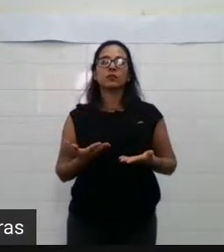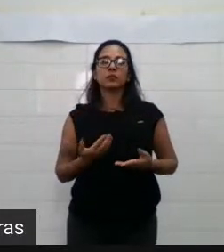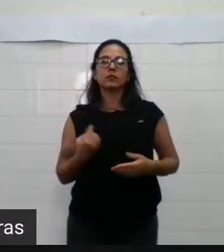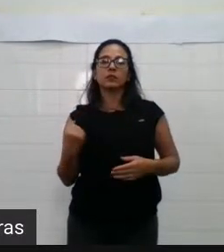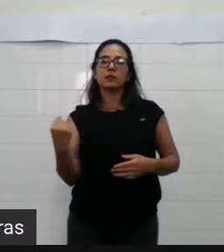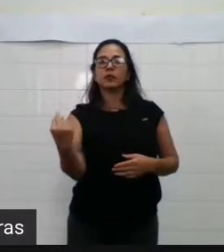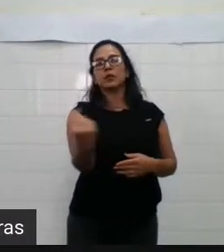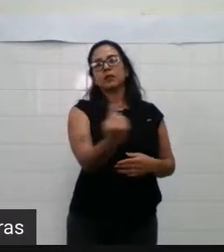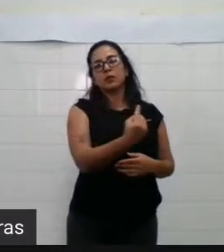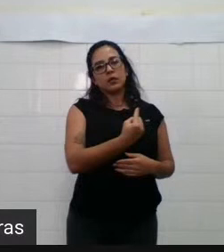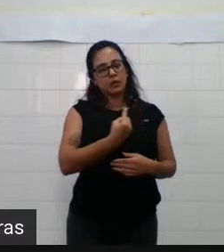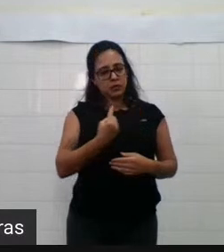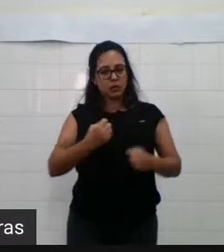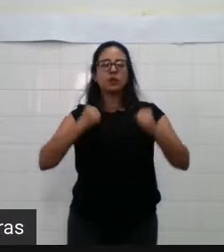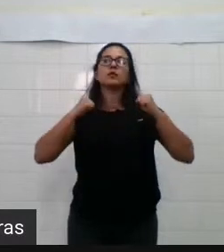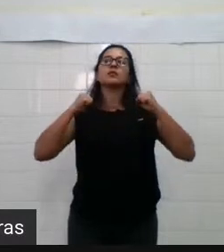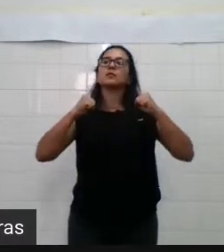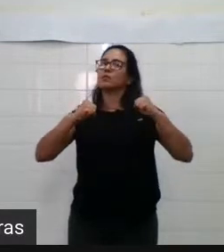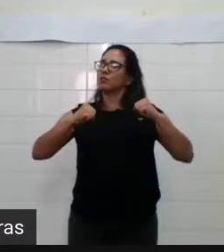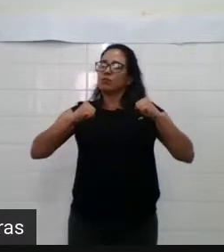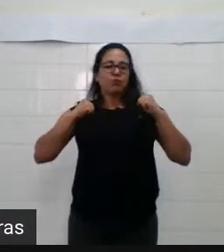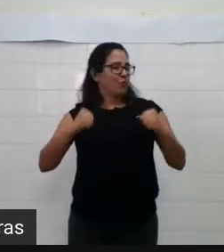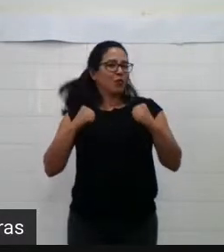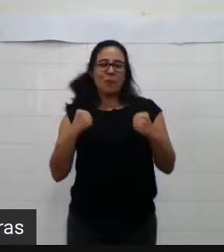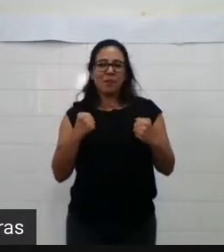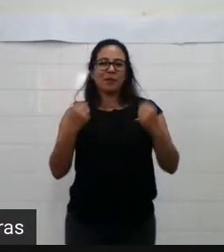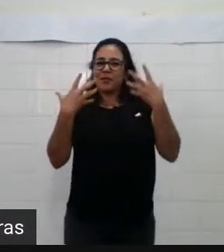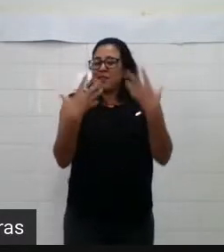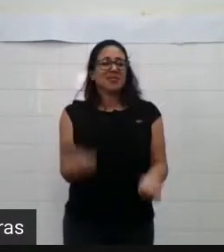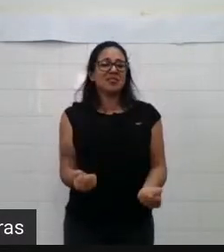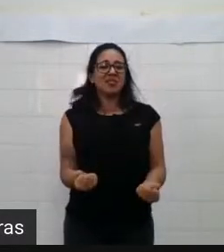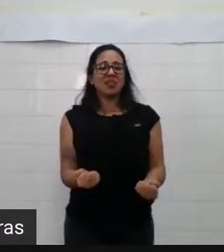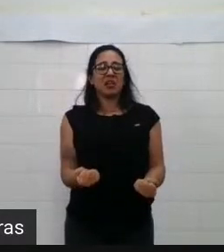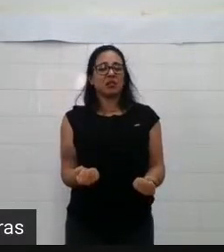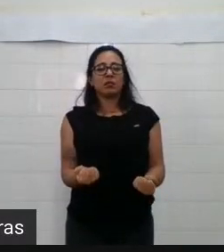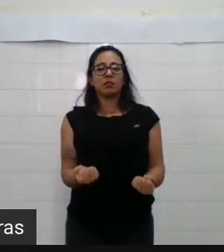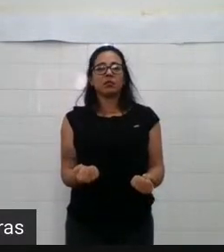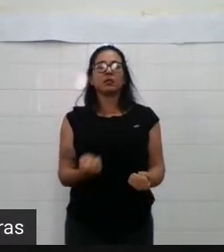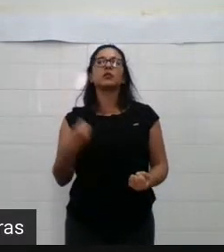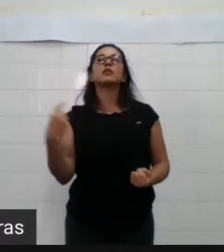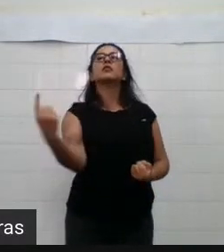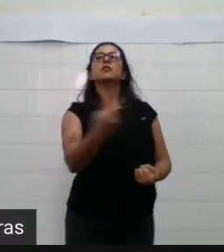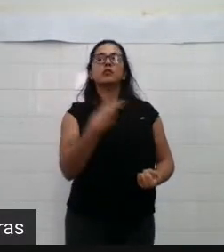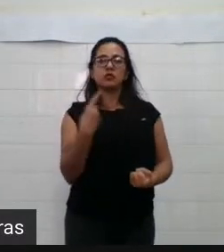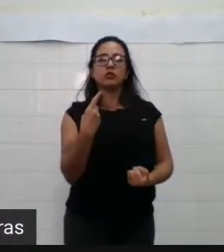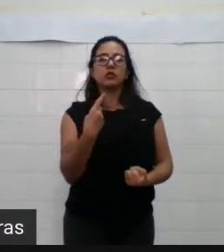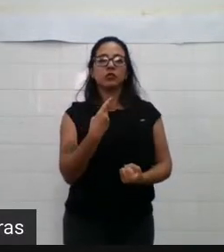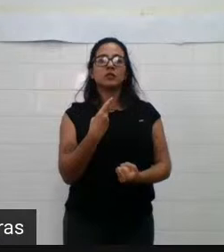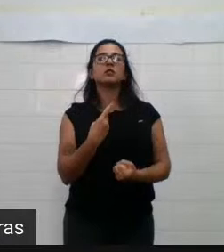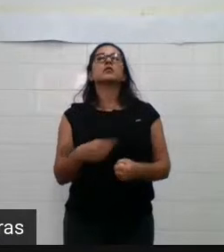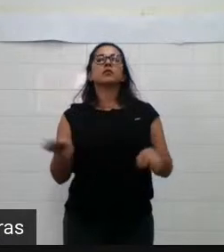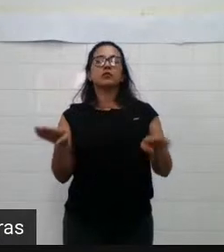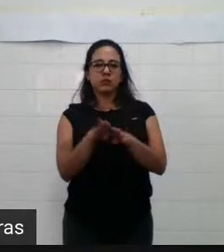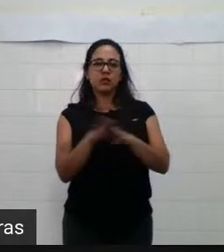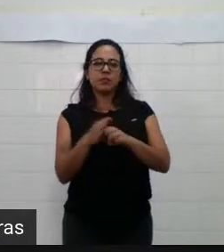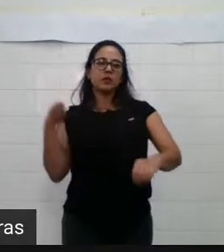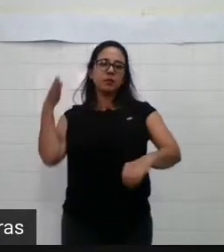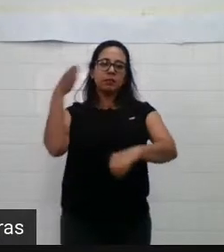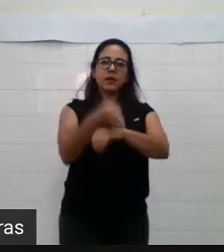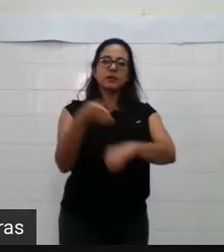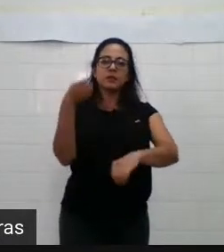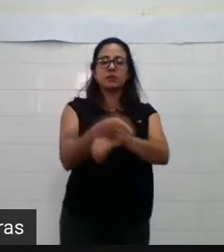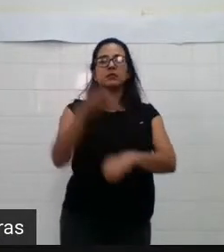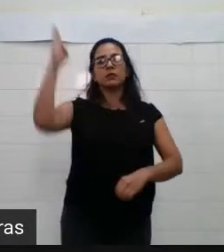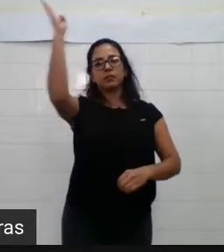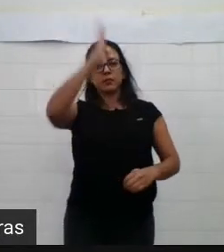não possamos nos contentar com o pouco. Nós somos parte de uma revolução. Nós somos parte